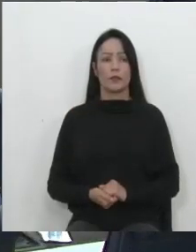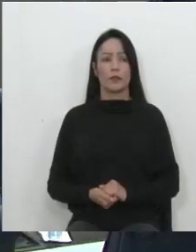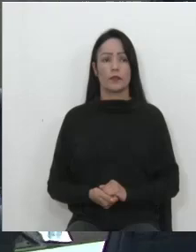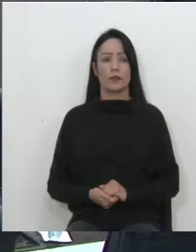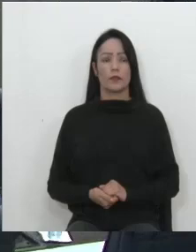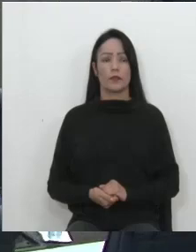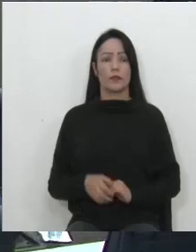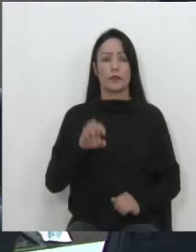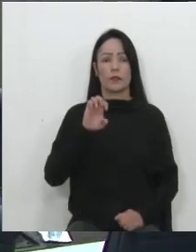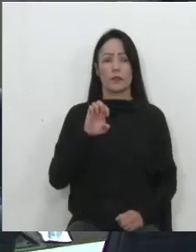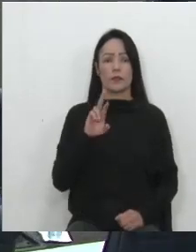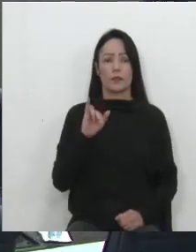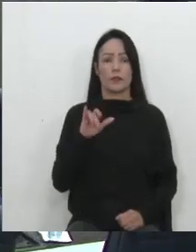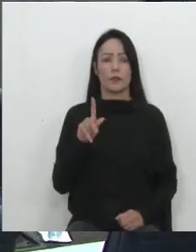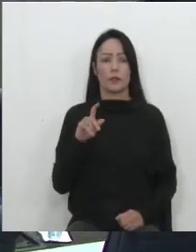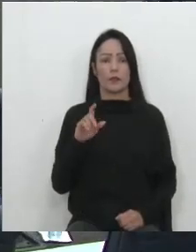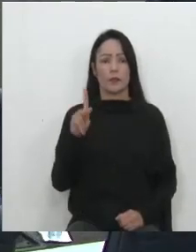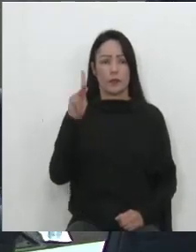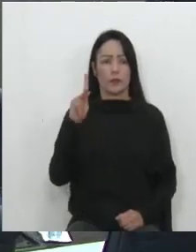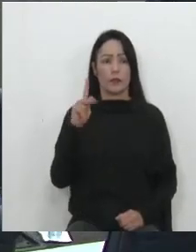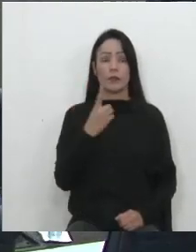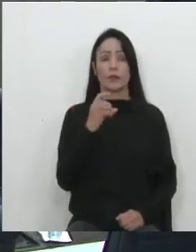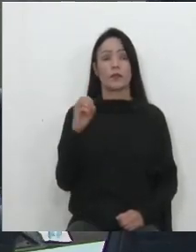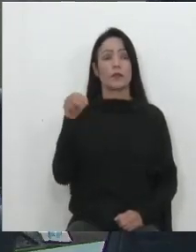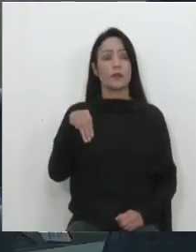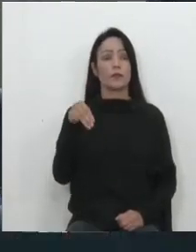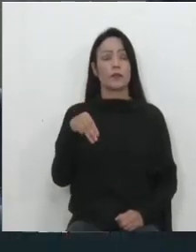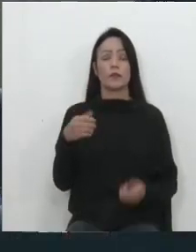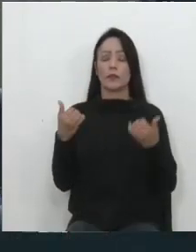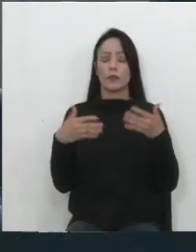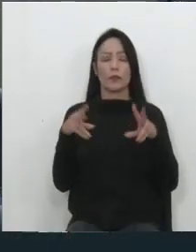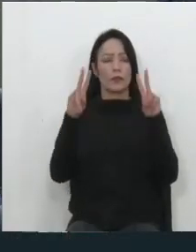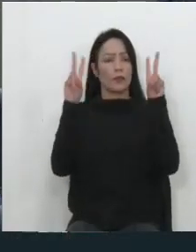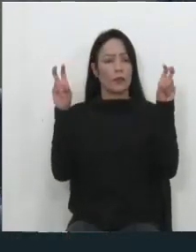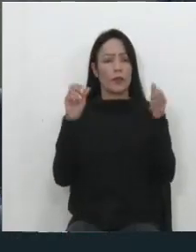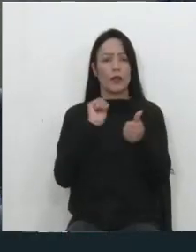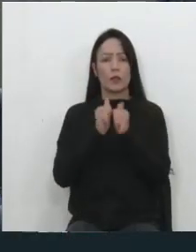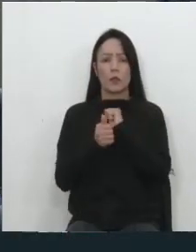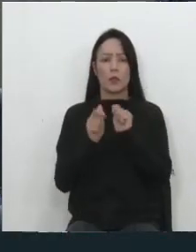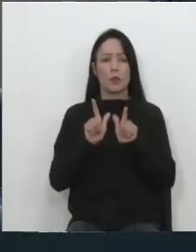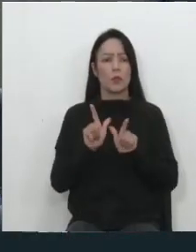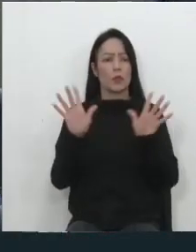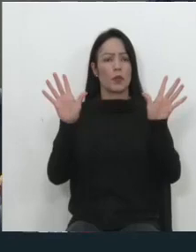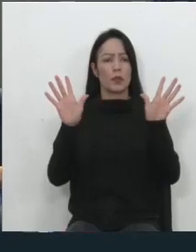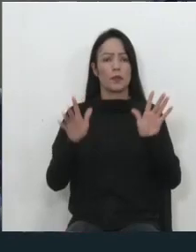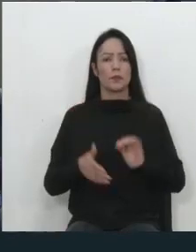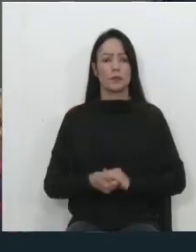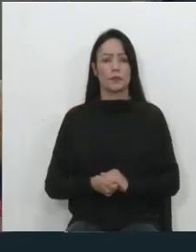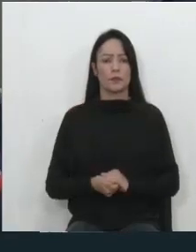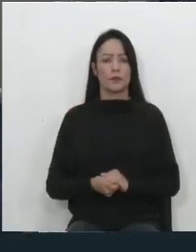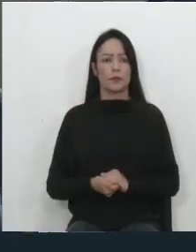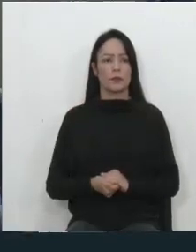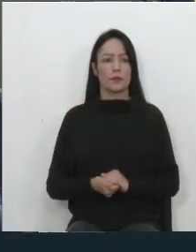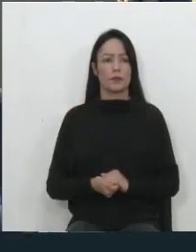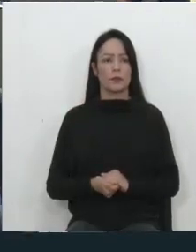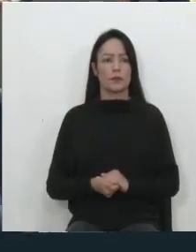Eric Gonçalves Lins, por 10 minutos, para falar sobre o esporte em Guarulhos.